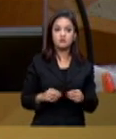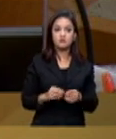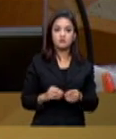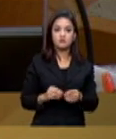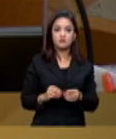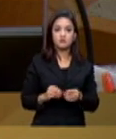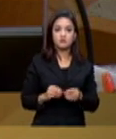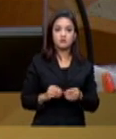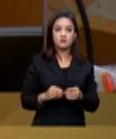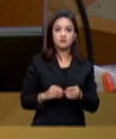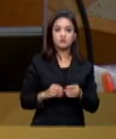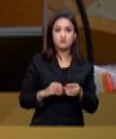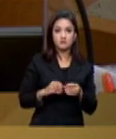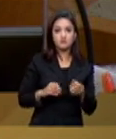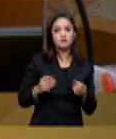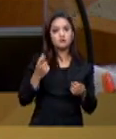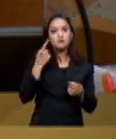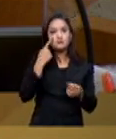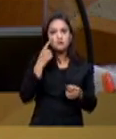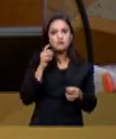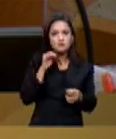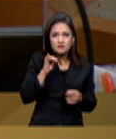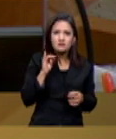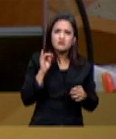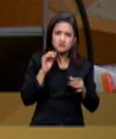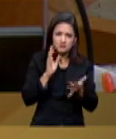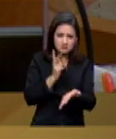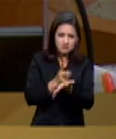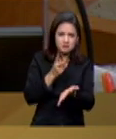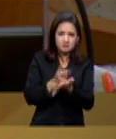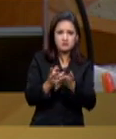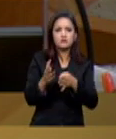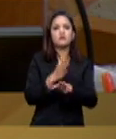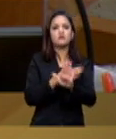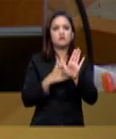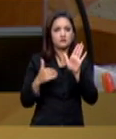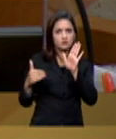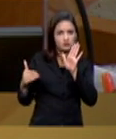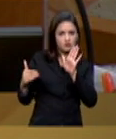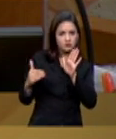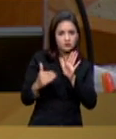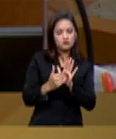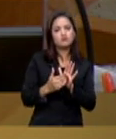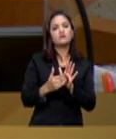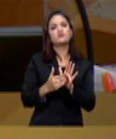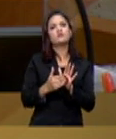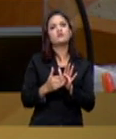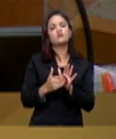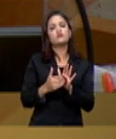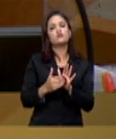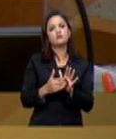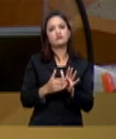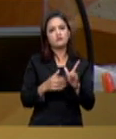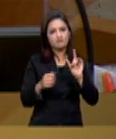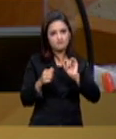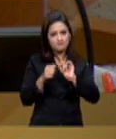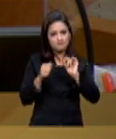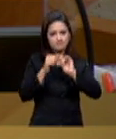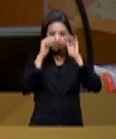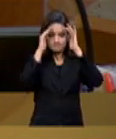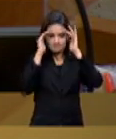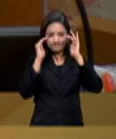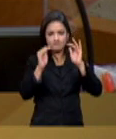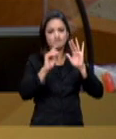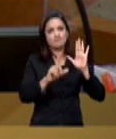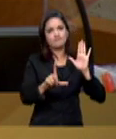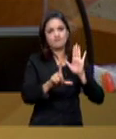aferir se, de fato, tudo se fez segundo o que nós chamamos o devido processo legal.